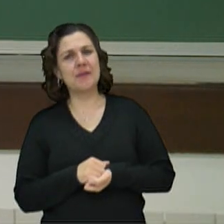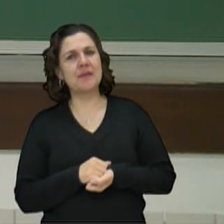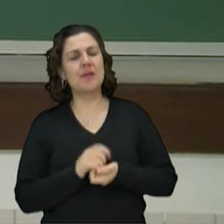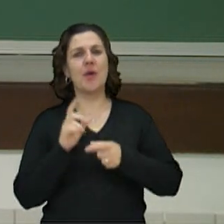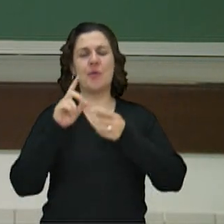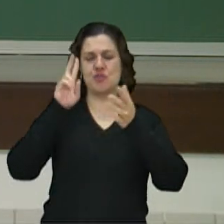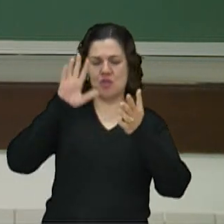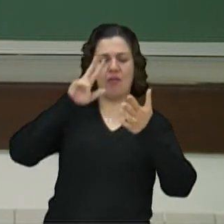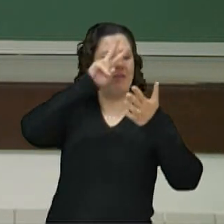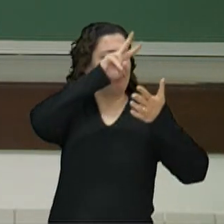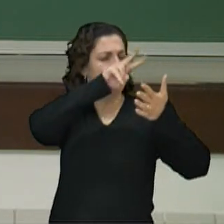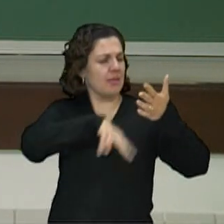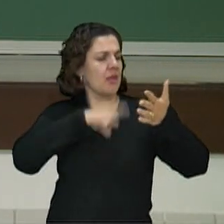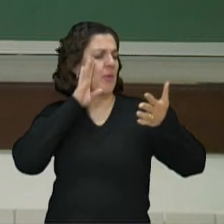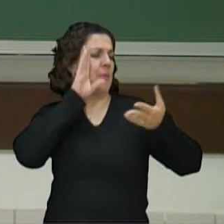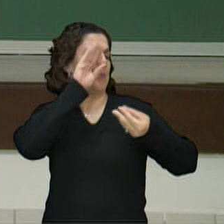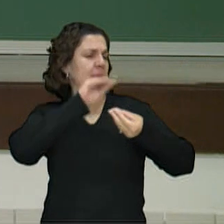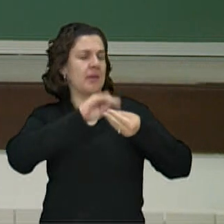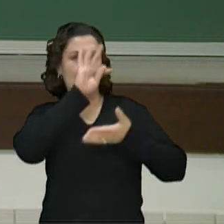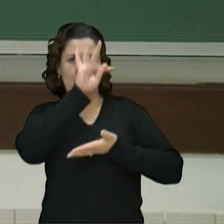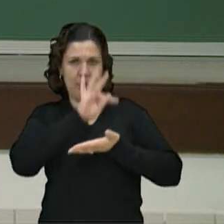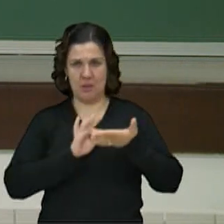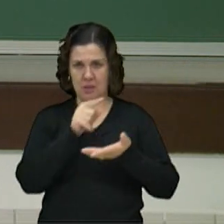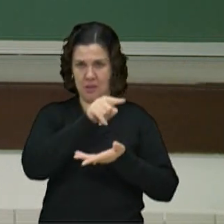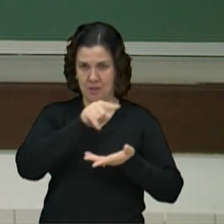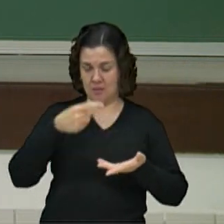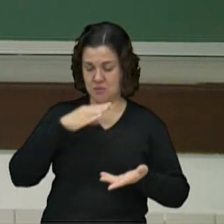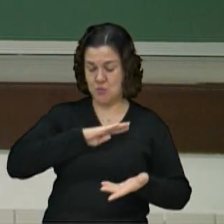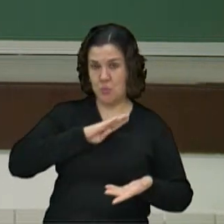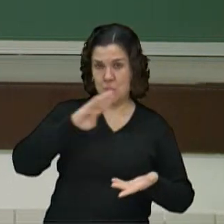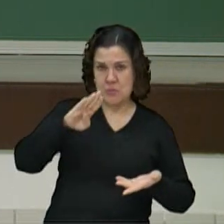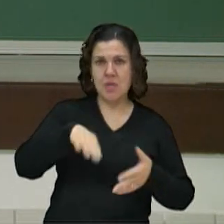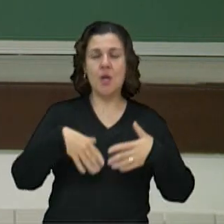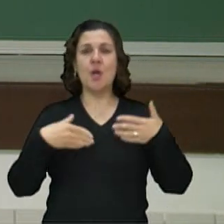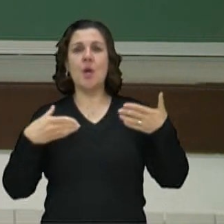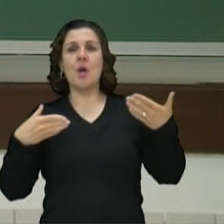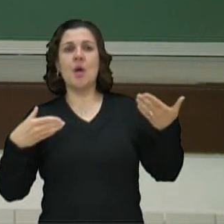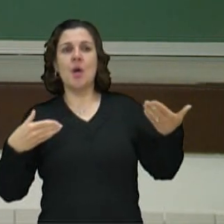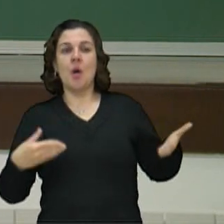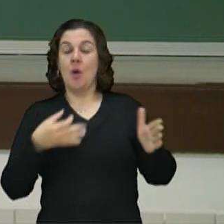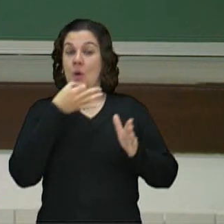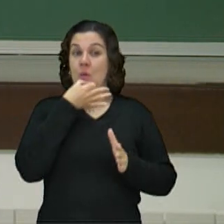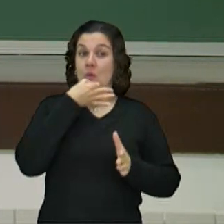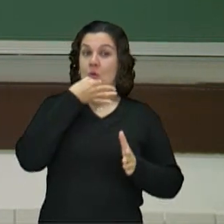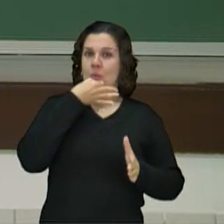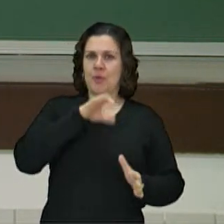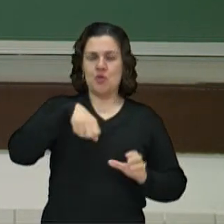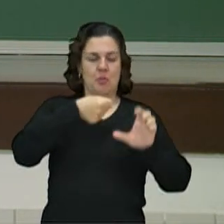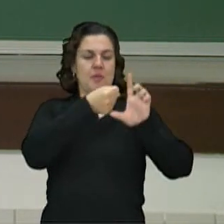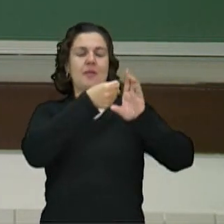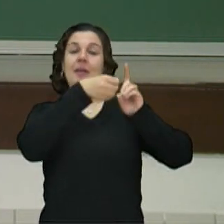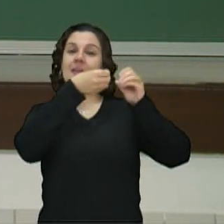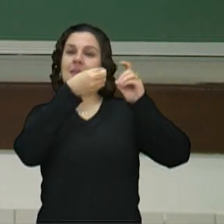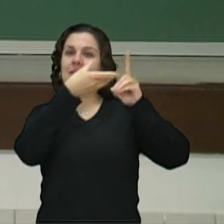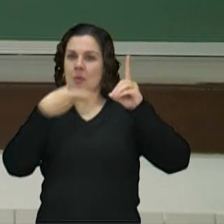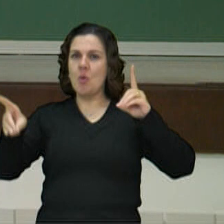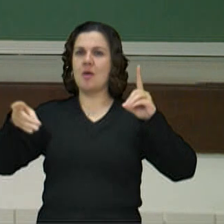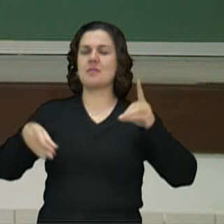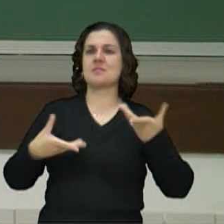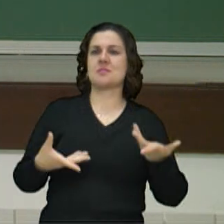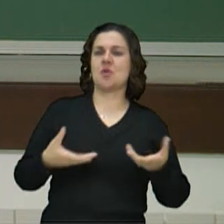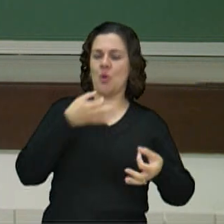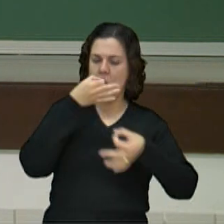Depois de ler esse texto aí, ficar na sua tela, esse texto do Mussolini, qual é a posição dele sobre democracia, sobre